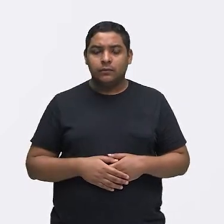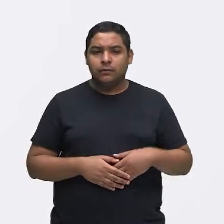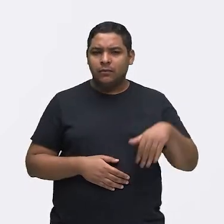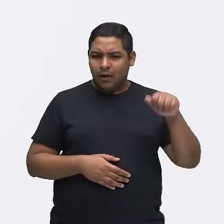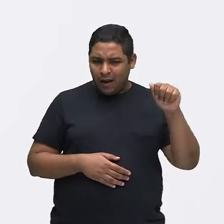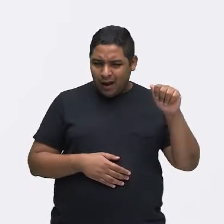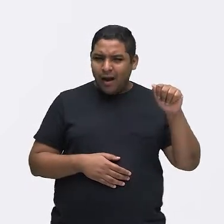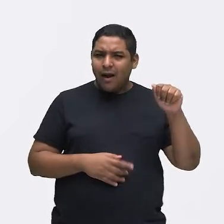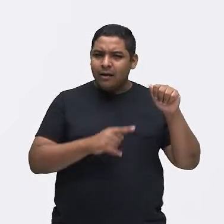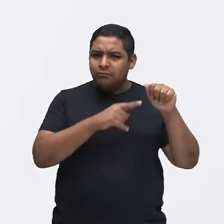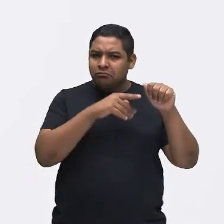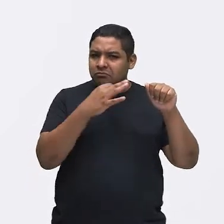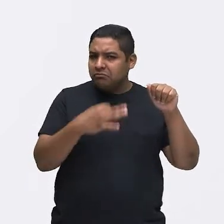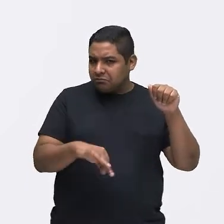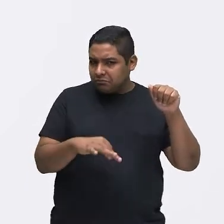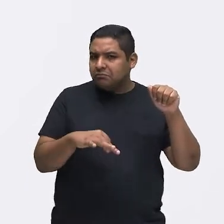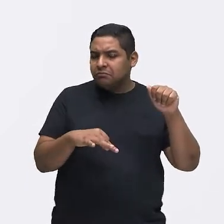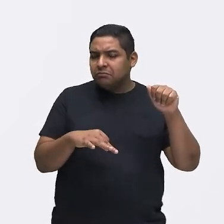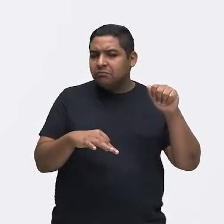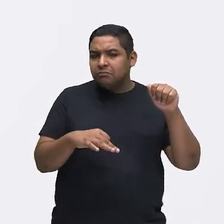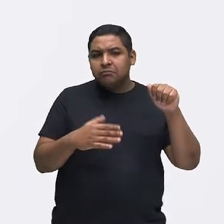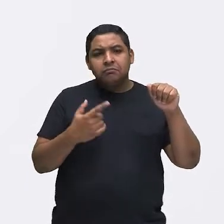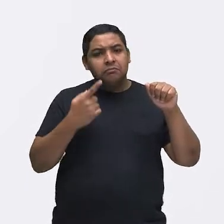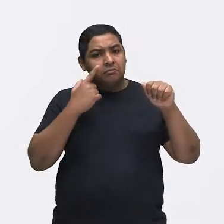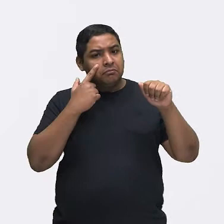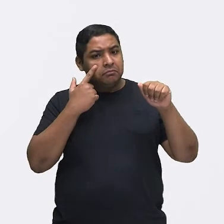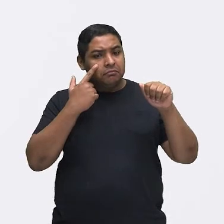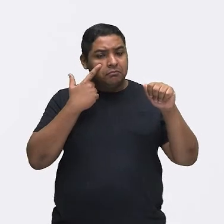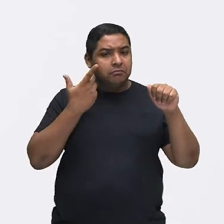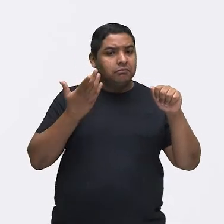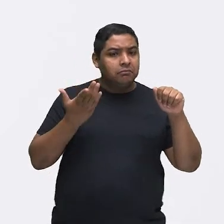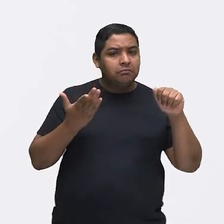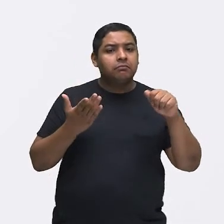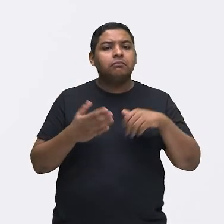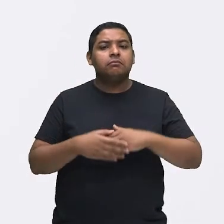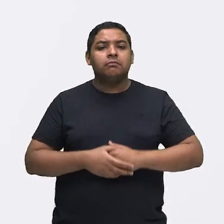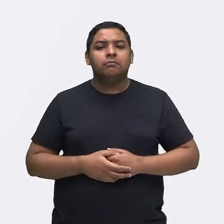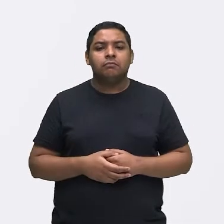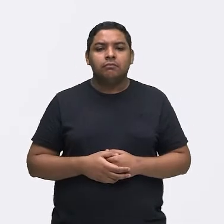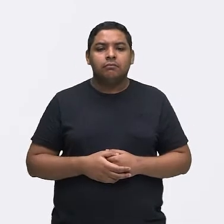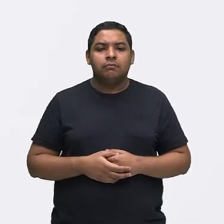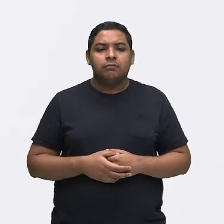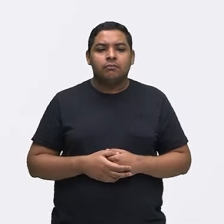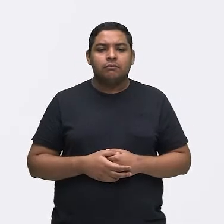seria pinceladas rápidas? Não, essa letra A